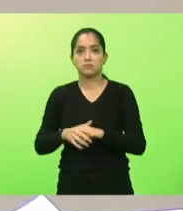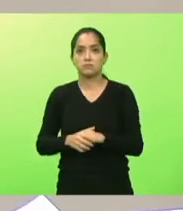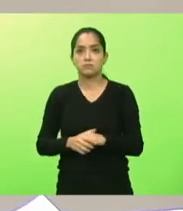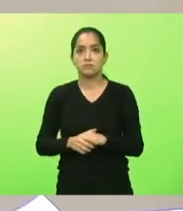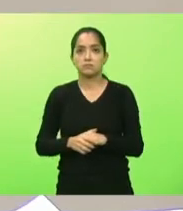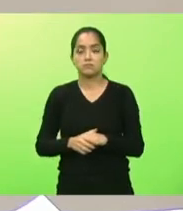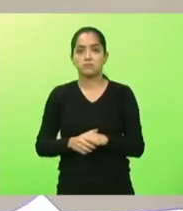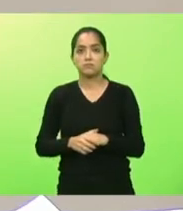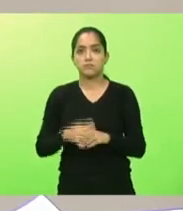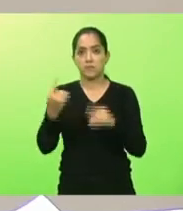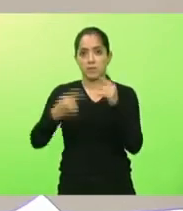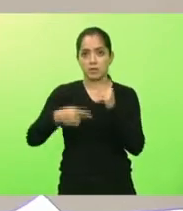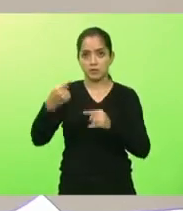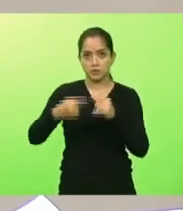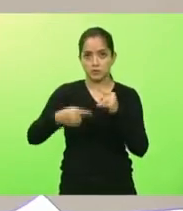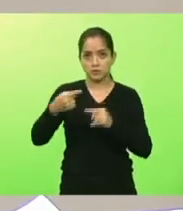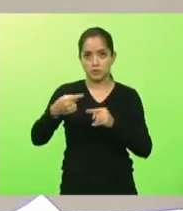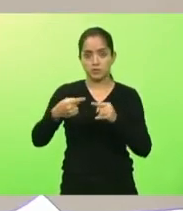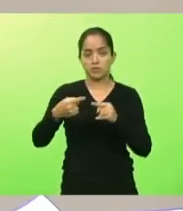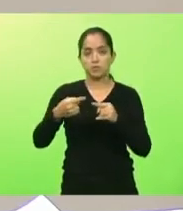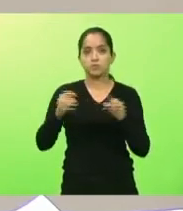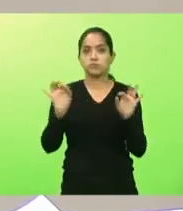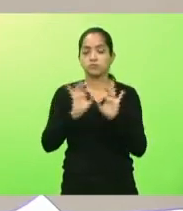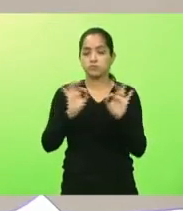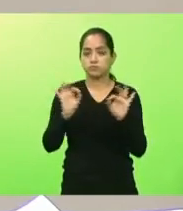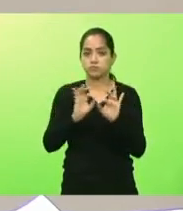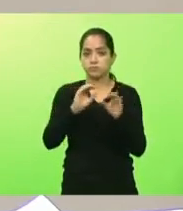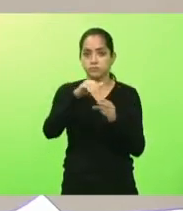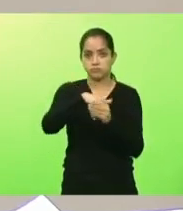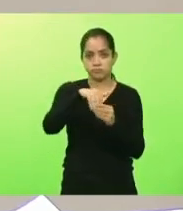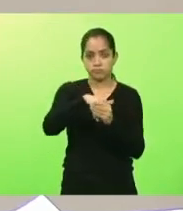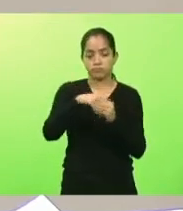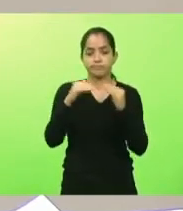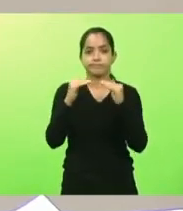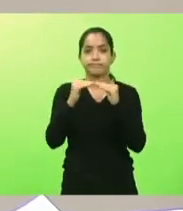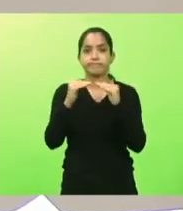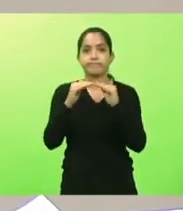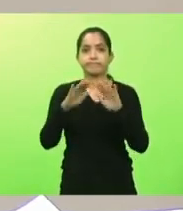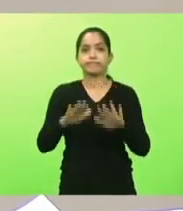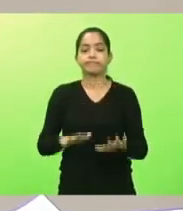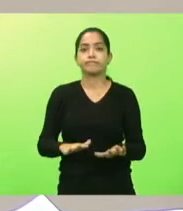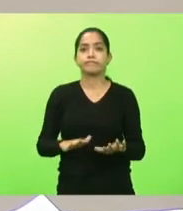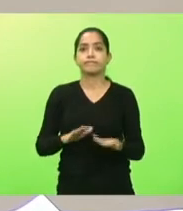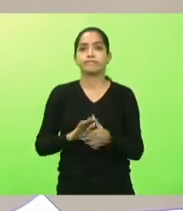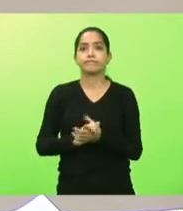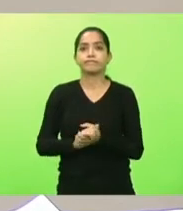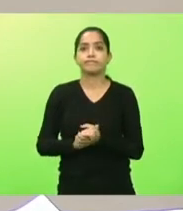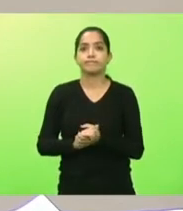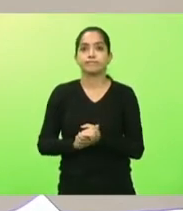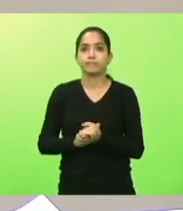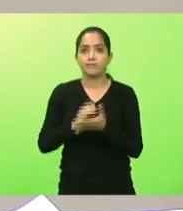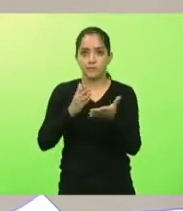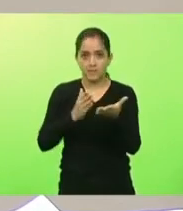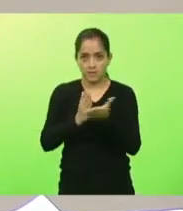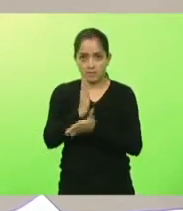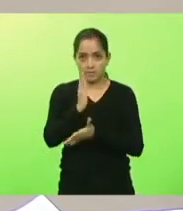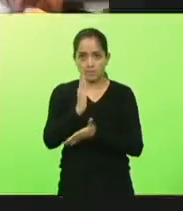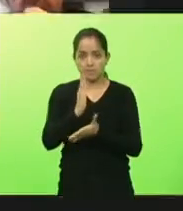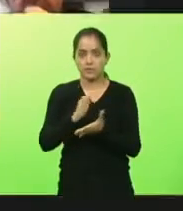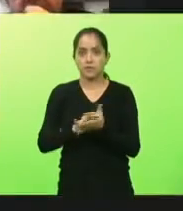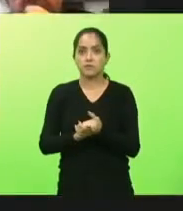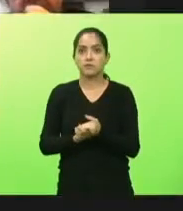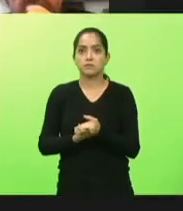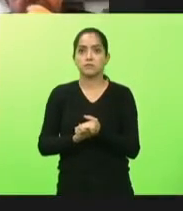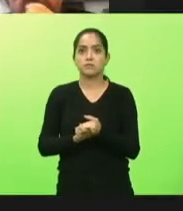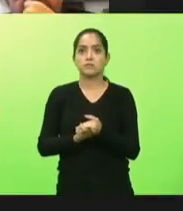Lages Garden Shopping. Em discussão. Não havendo quem queira discutir, é em votação. Deputados que aprovam, permaneçam como se encontram. Aprovado por